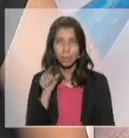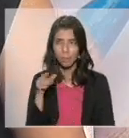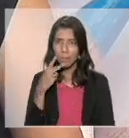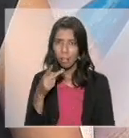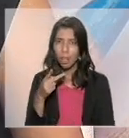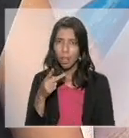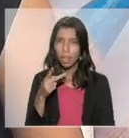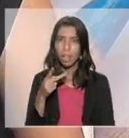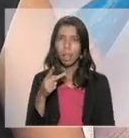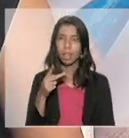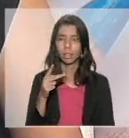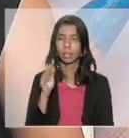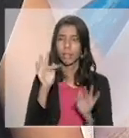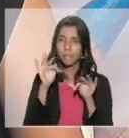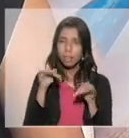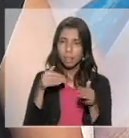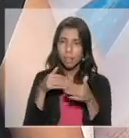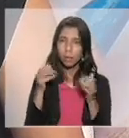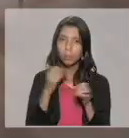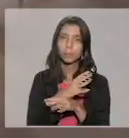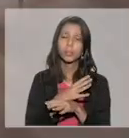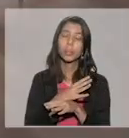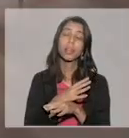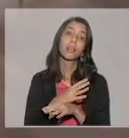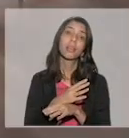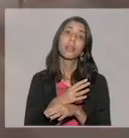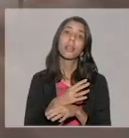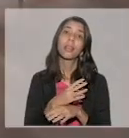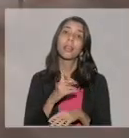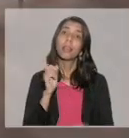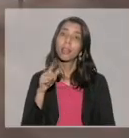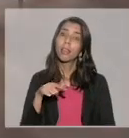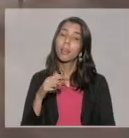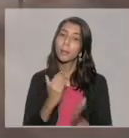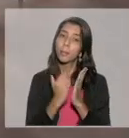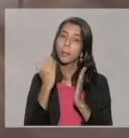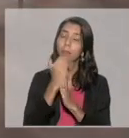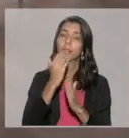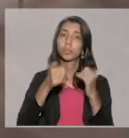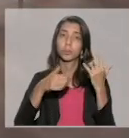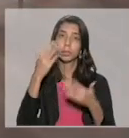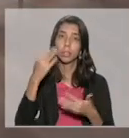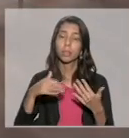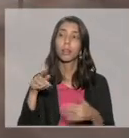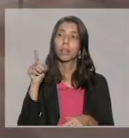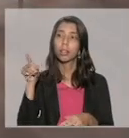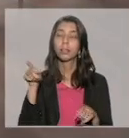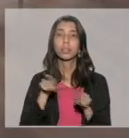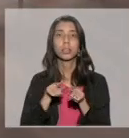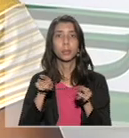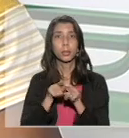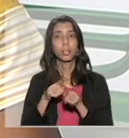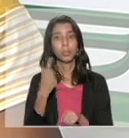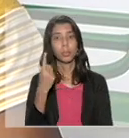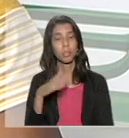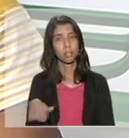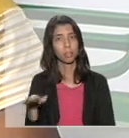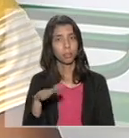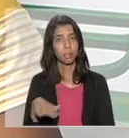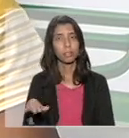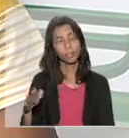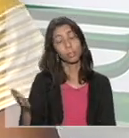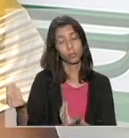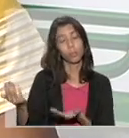aí. Lequinho quer falar alguma coisa? Tá no finalzinho do bloco, pode falar. Complementar o que ela tá falando lá, que lá também teve uma